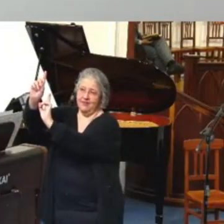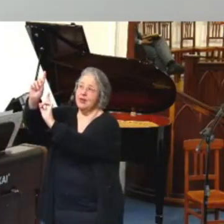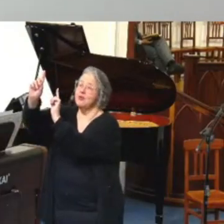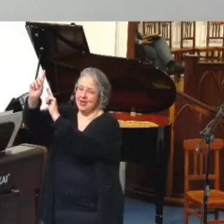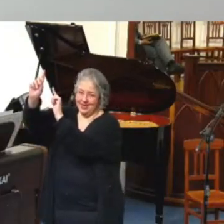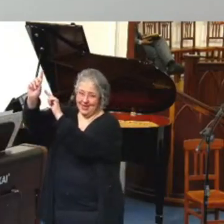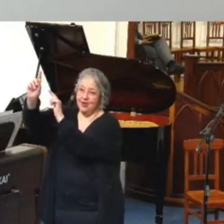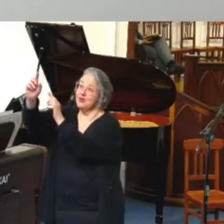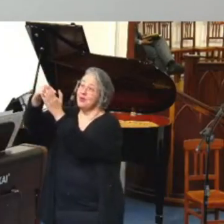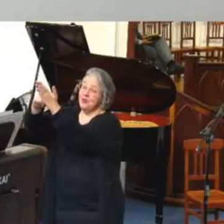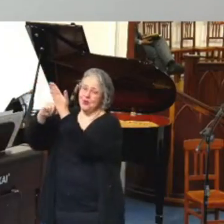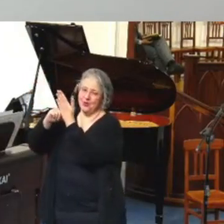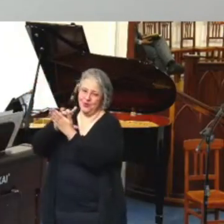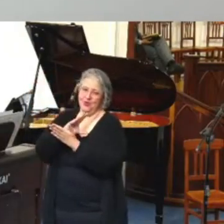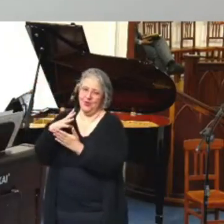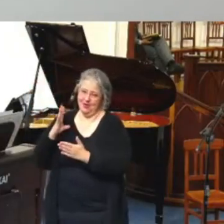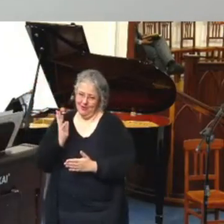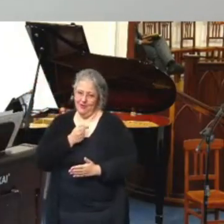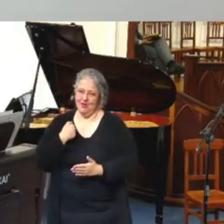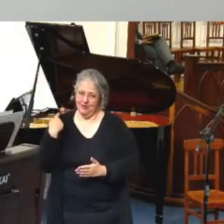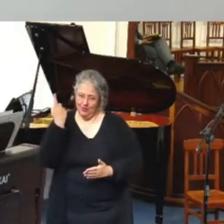salvação e a promessa da eternidade.